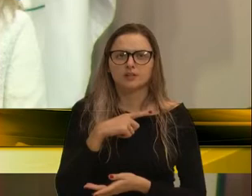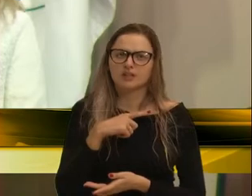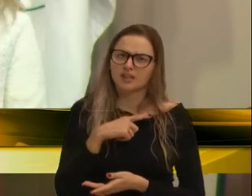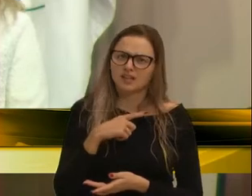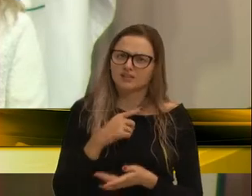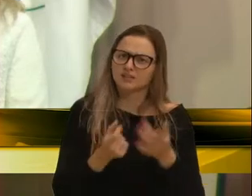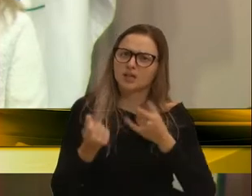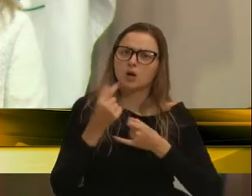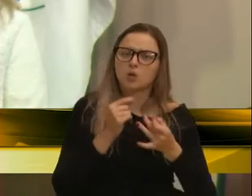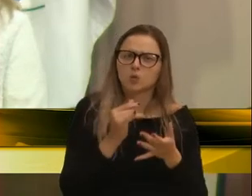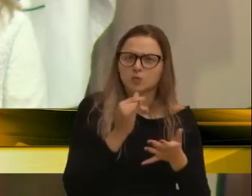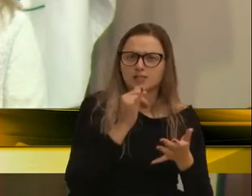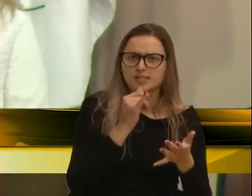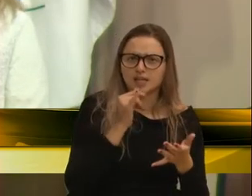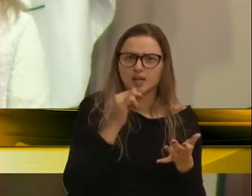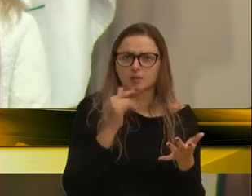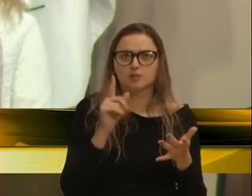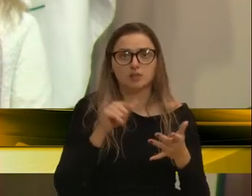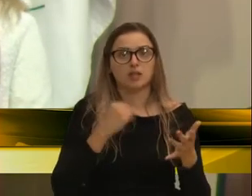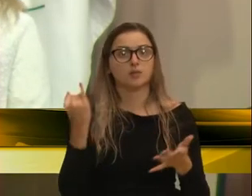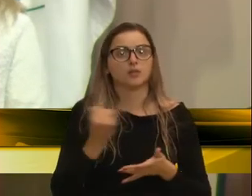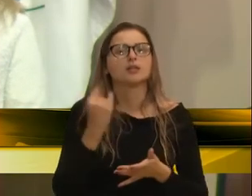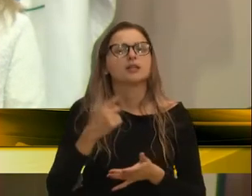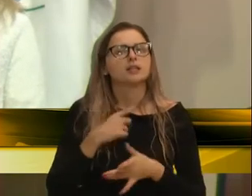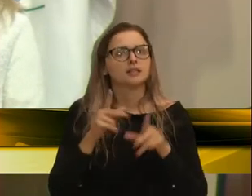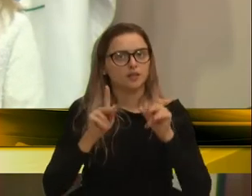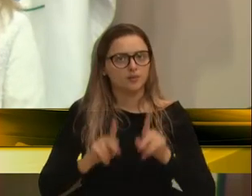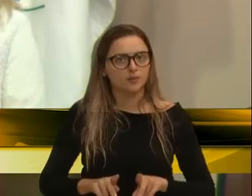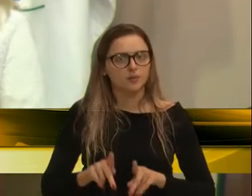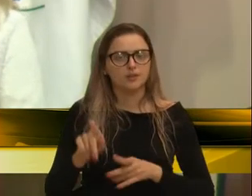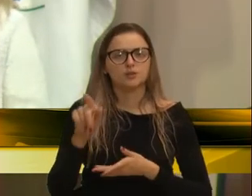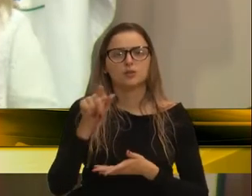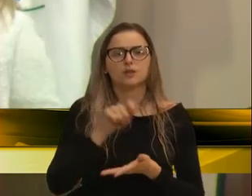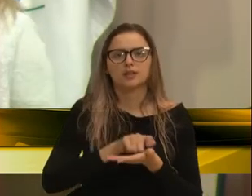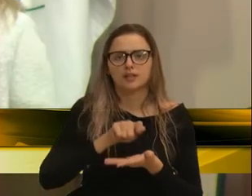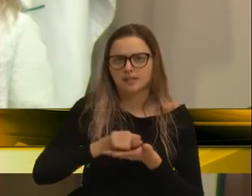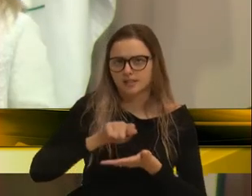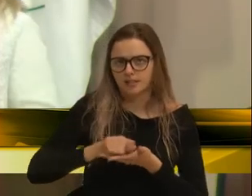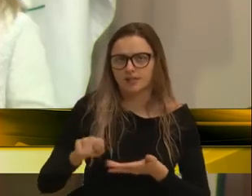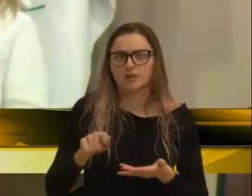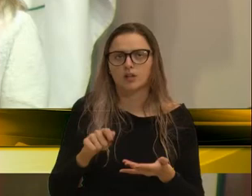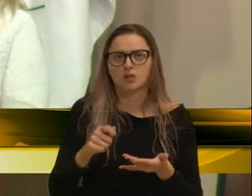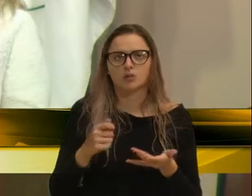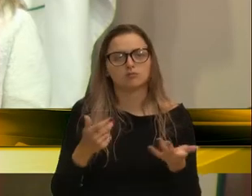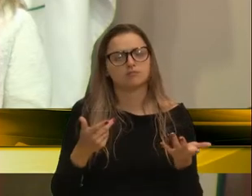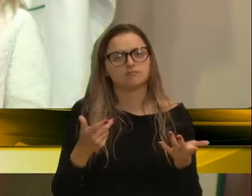bem importantes, assim. Teve uma pessoa que escreveu, colocando assim,